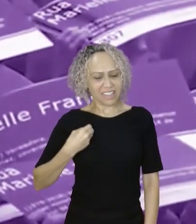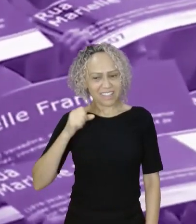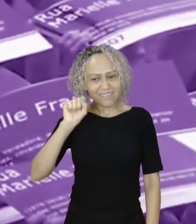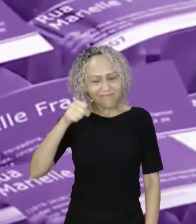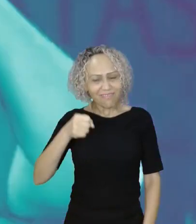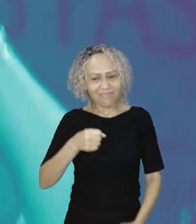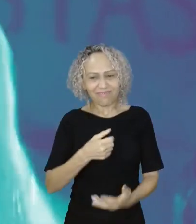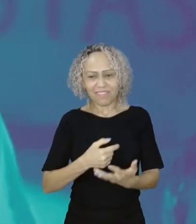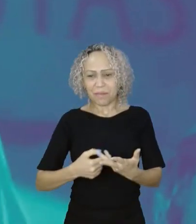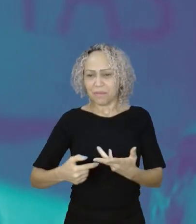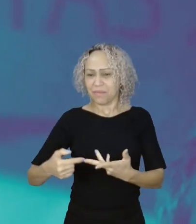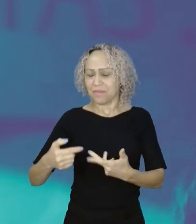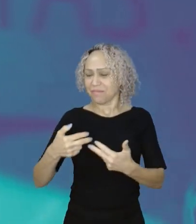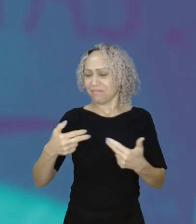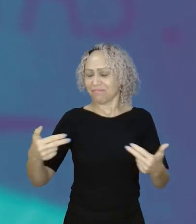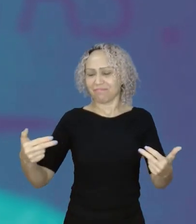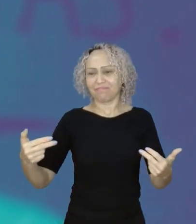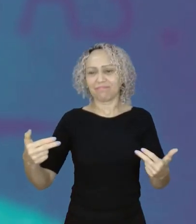acontecer.